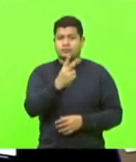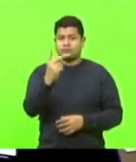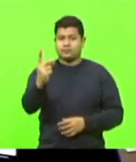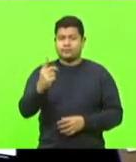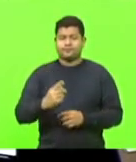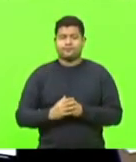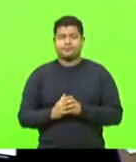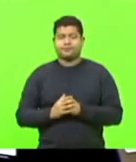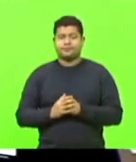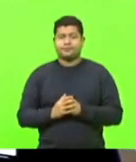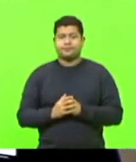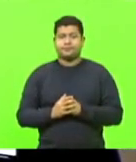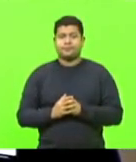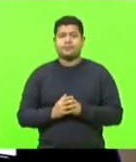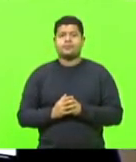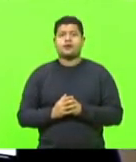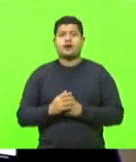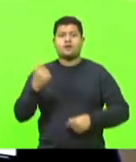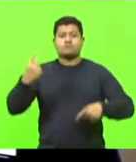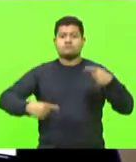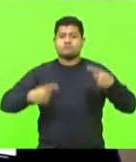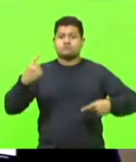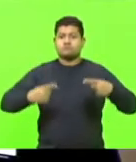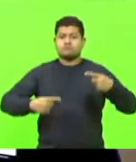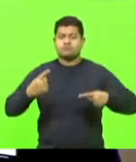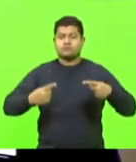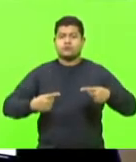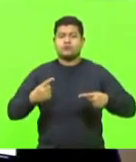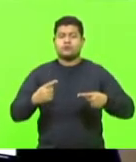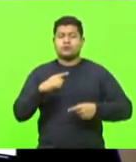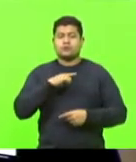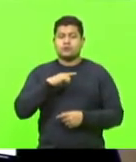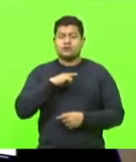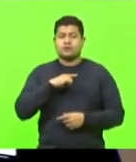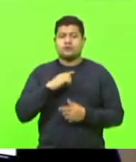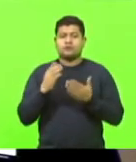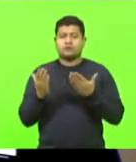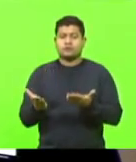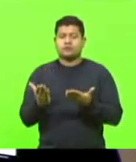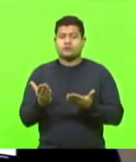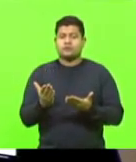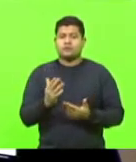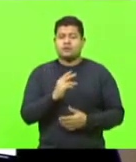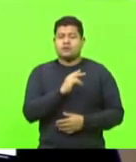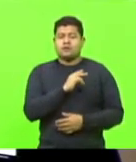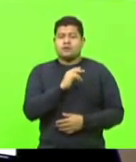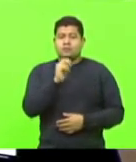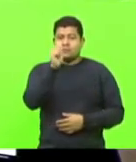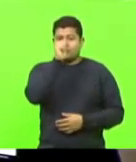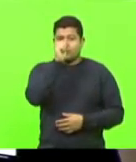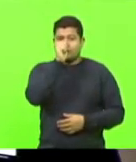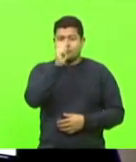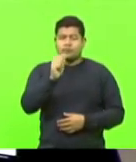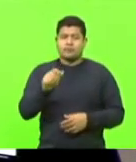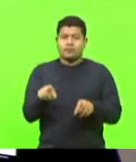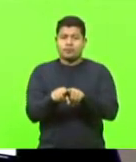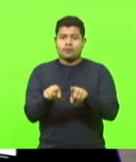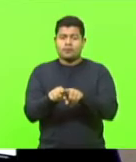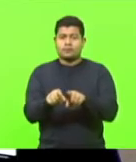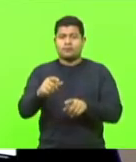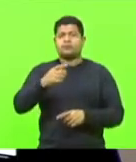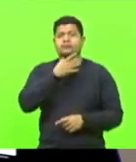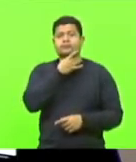188/2021. Após ser discutido pelos senhores deputados João Almin, Valdir Cobalcini e Bruno